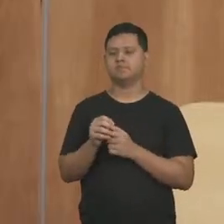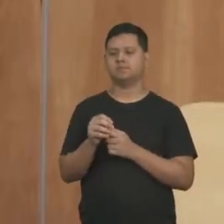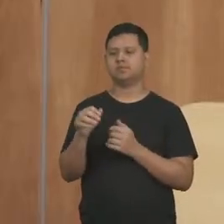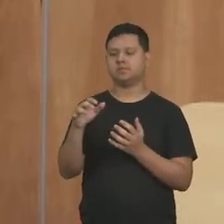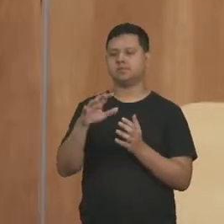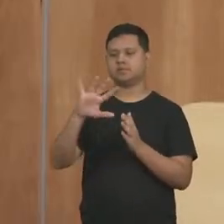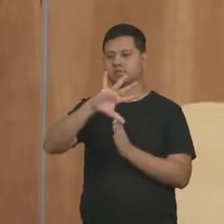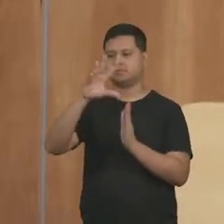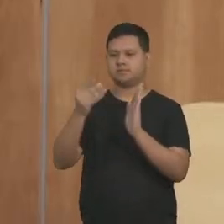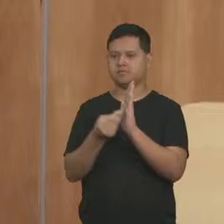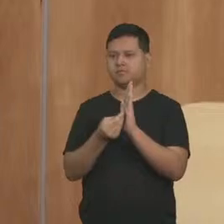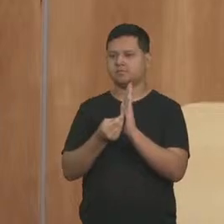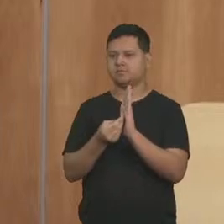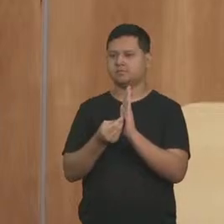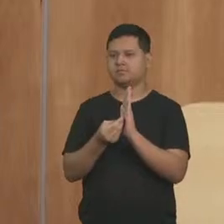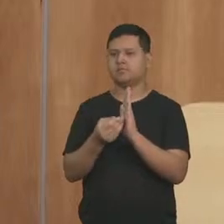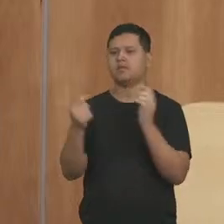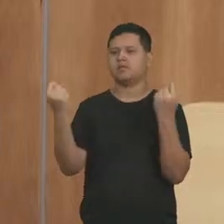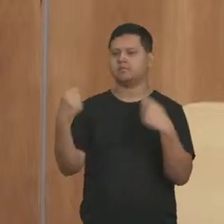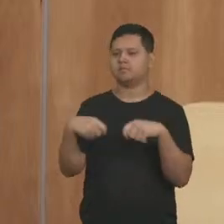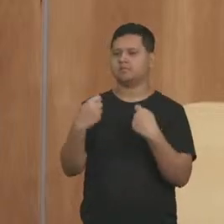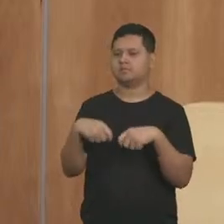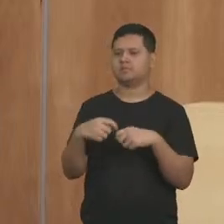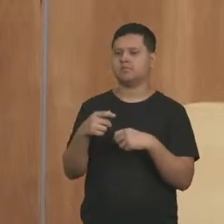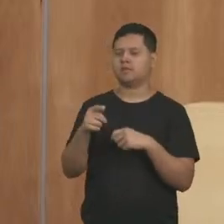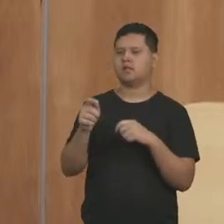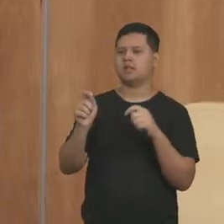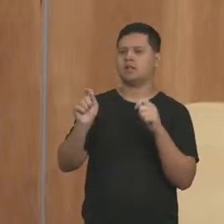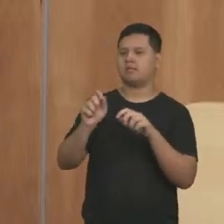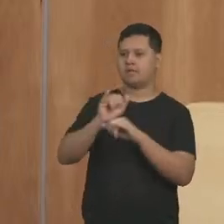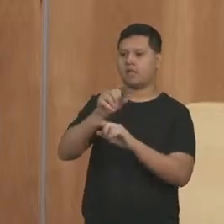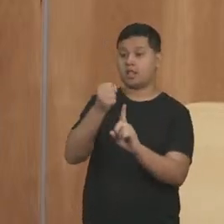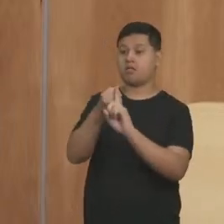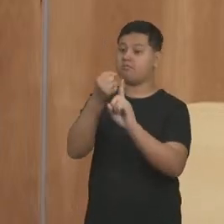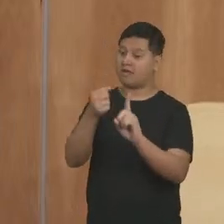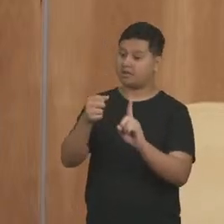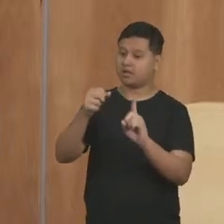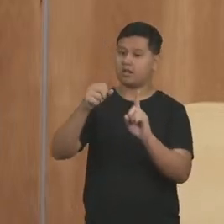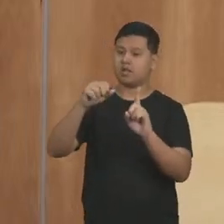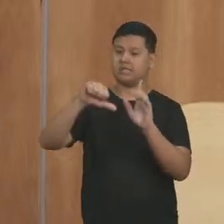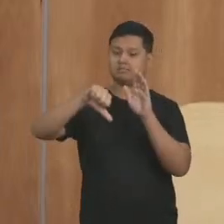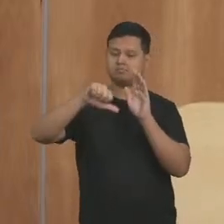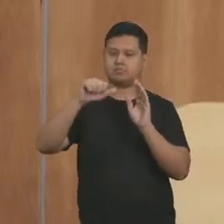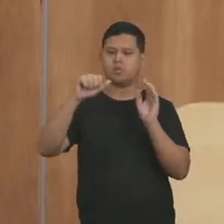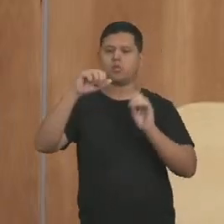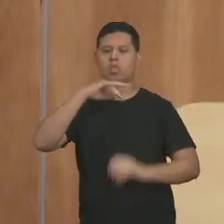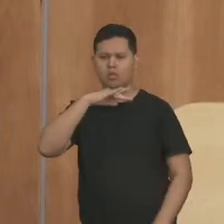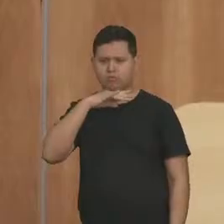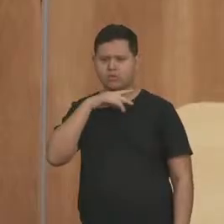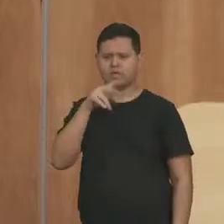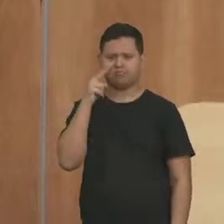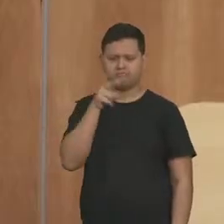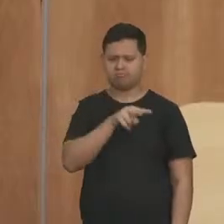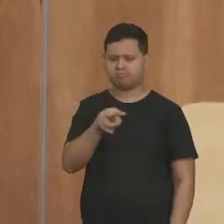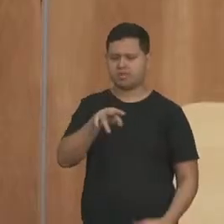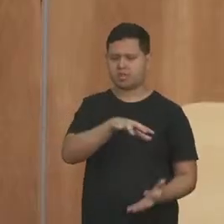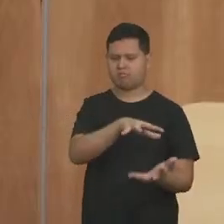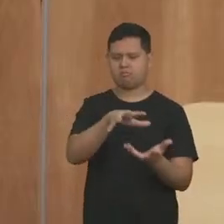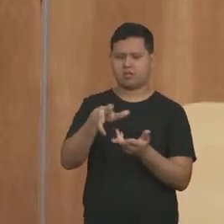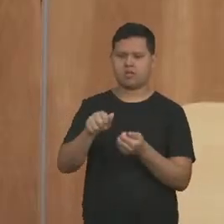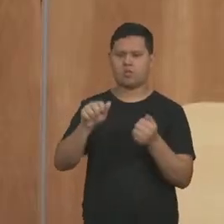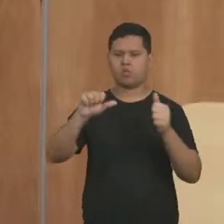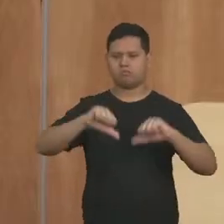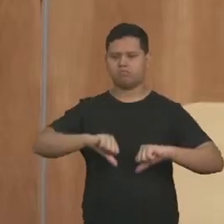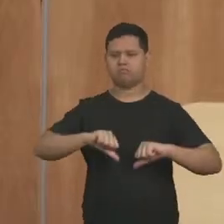Amazônia, é preciso, assim, denunciar impactos negativos do estilo de vida atual do planeta, como